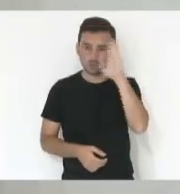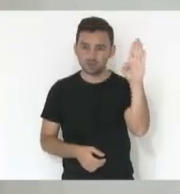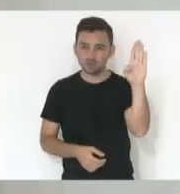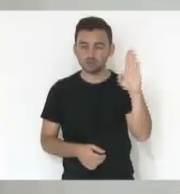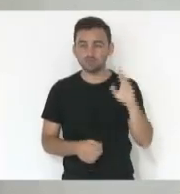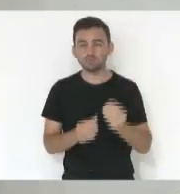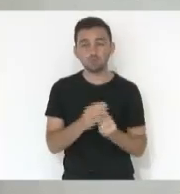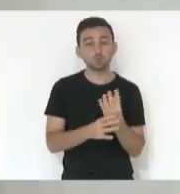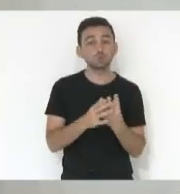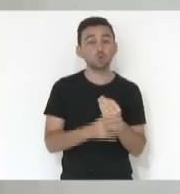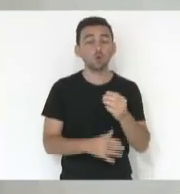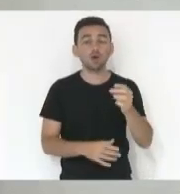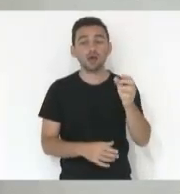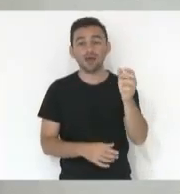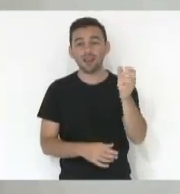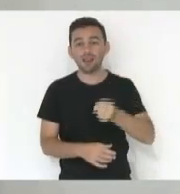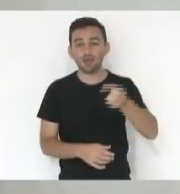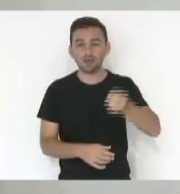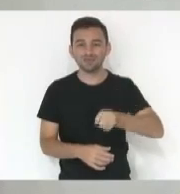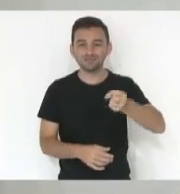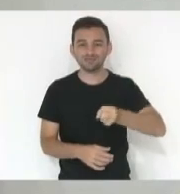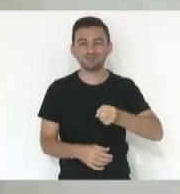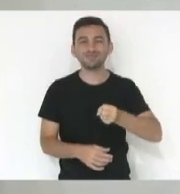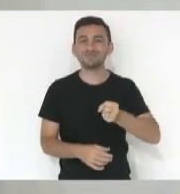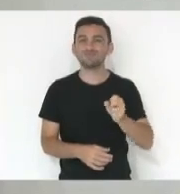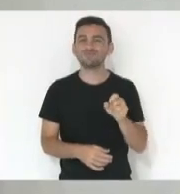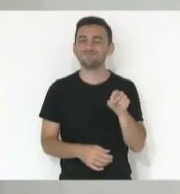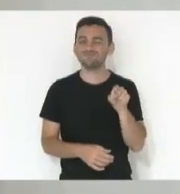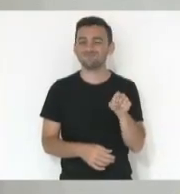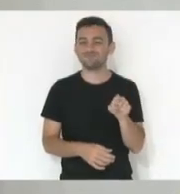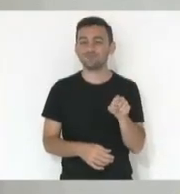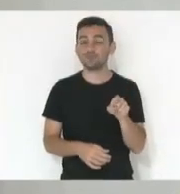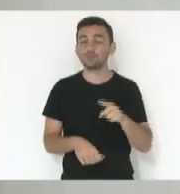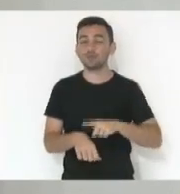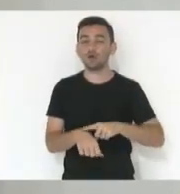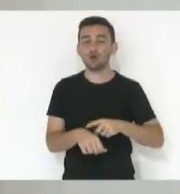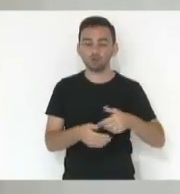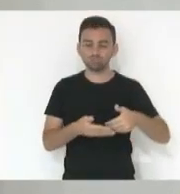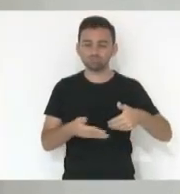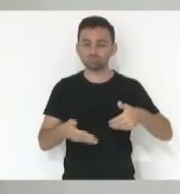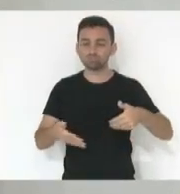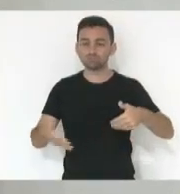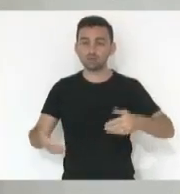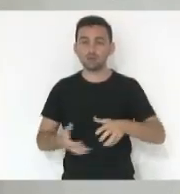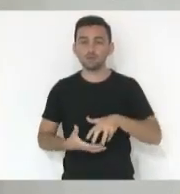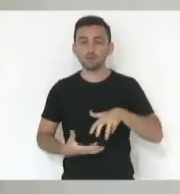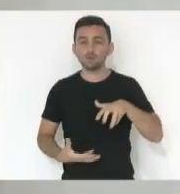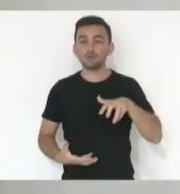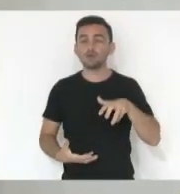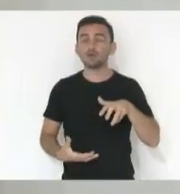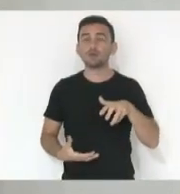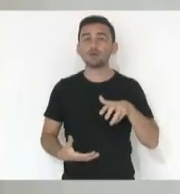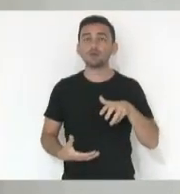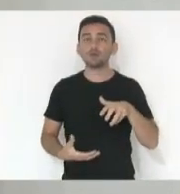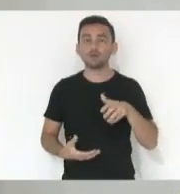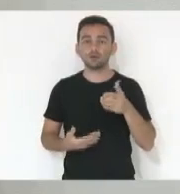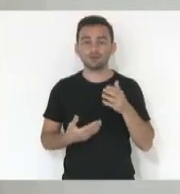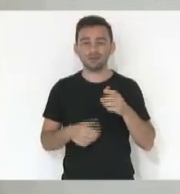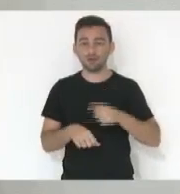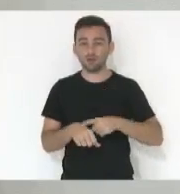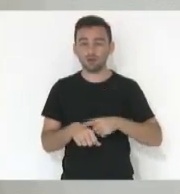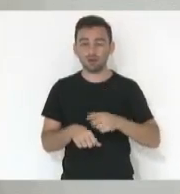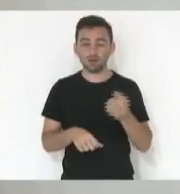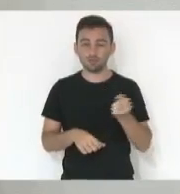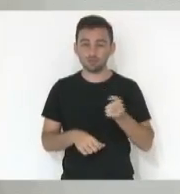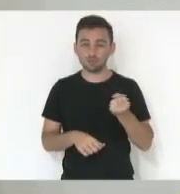de leite. E quando chega a época de se aposentar, deputado Sareta, Vossa Excelência sabe que a dificuldade